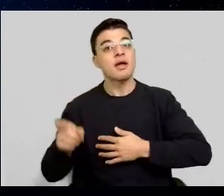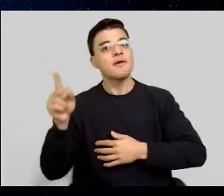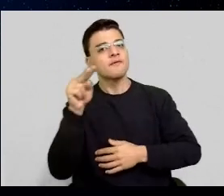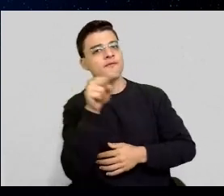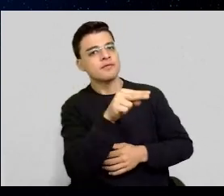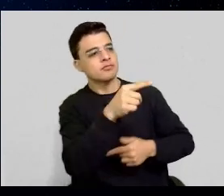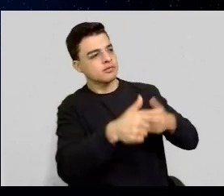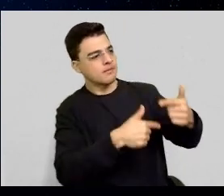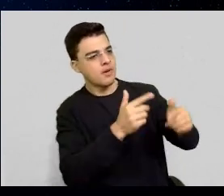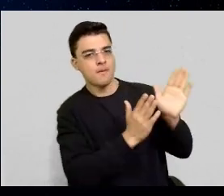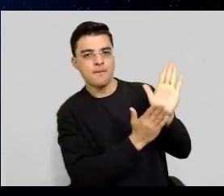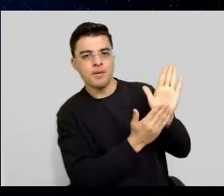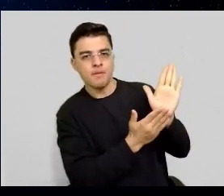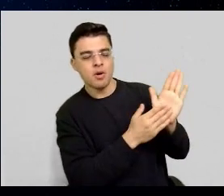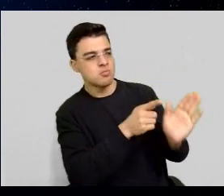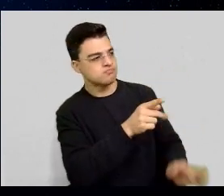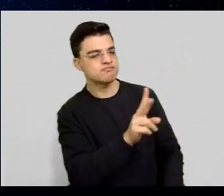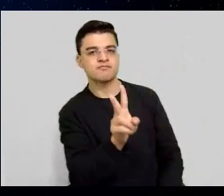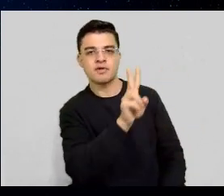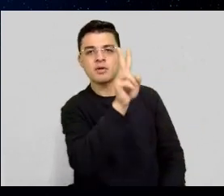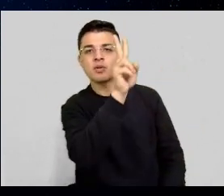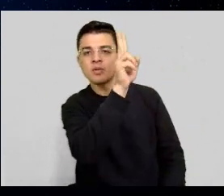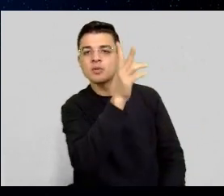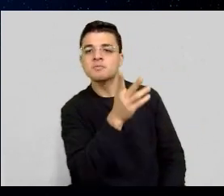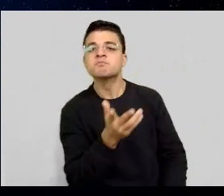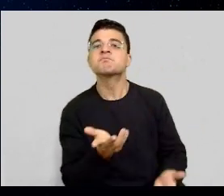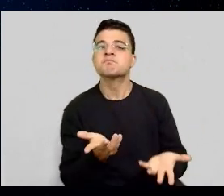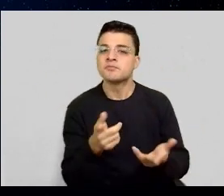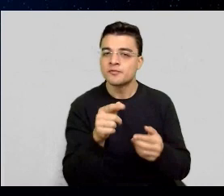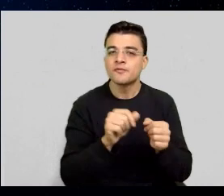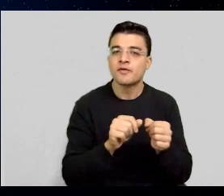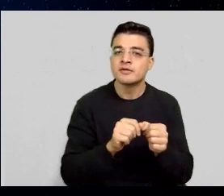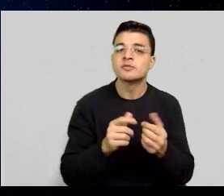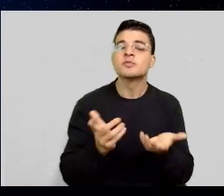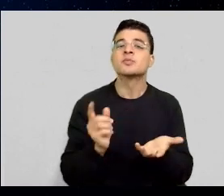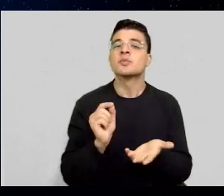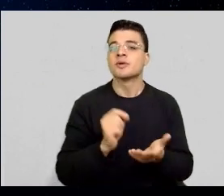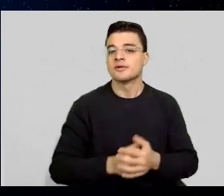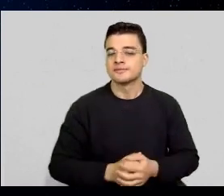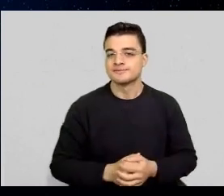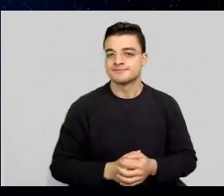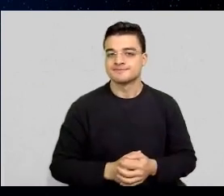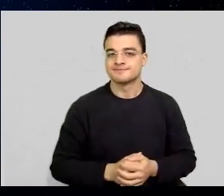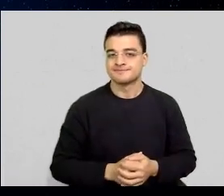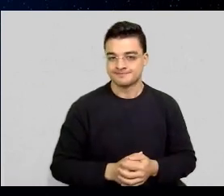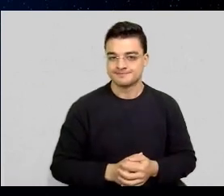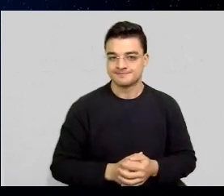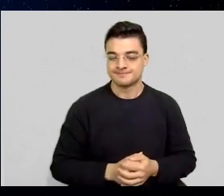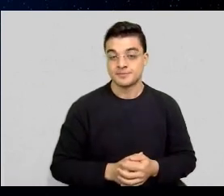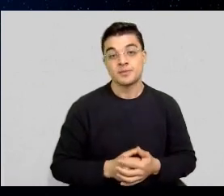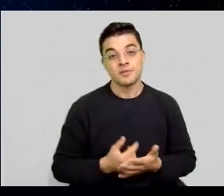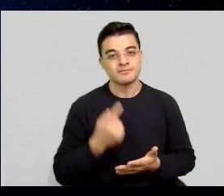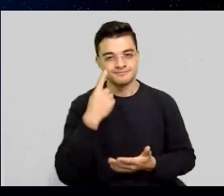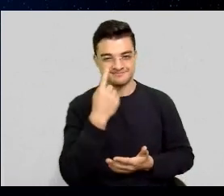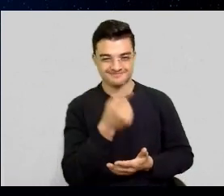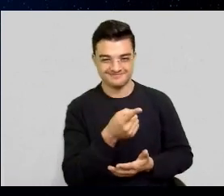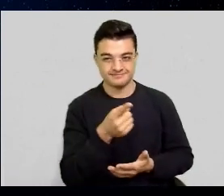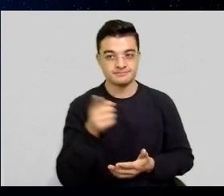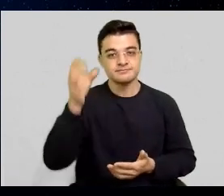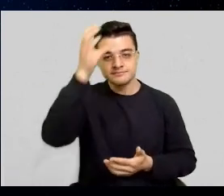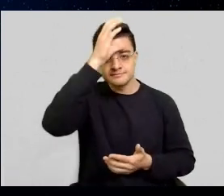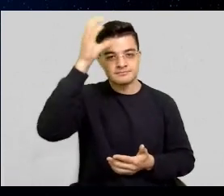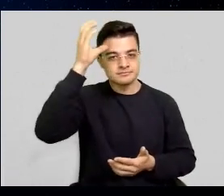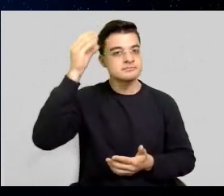nossa proposta? Afinal de contas, se a gente tem uma experiência do cliente adequada, quer dizer que a gente tem